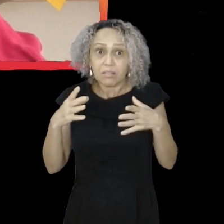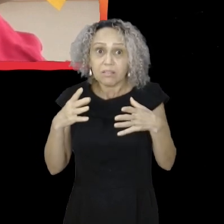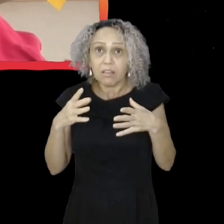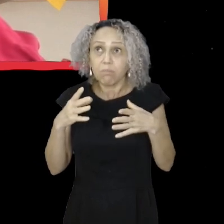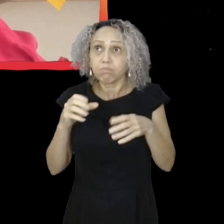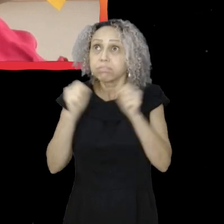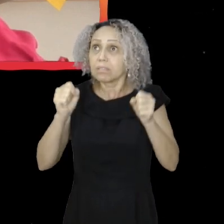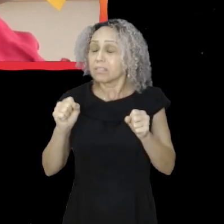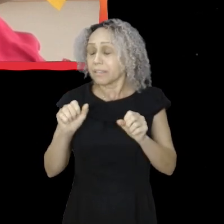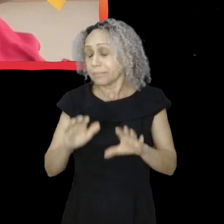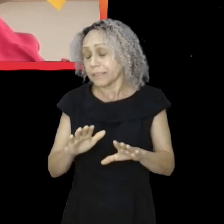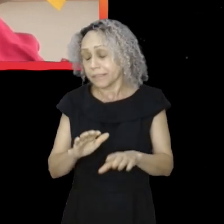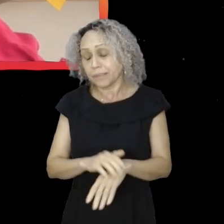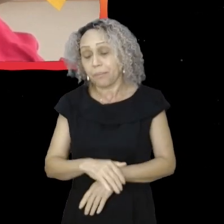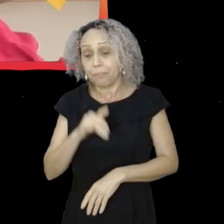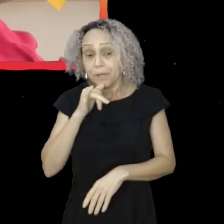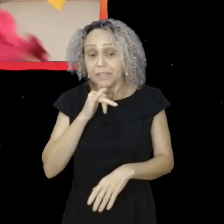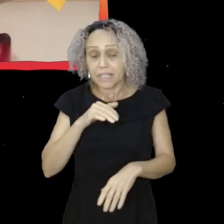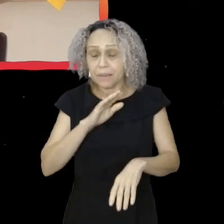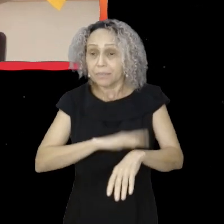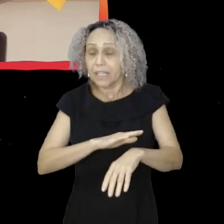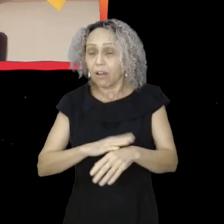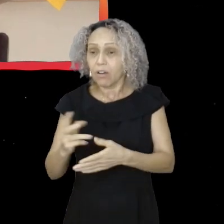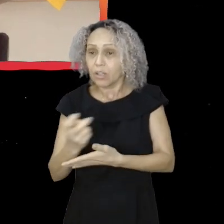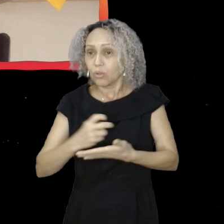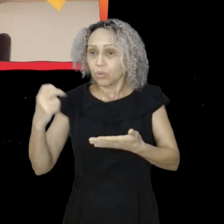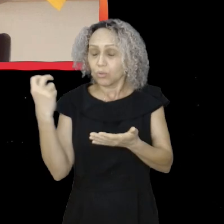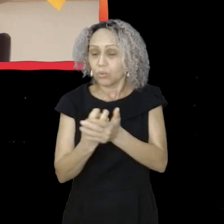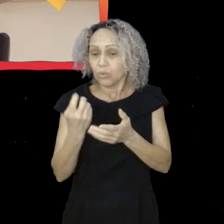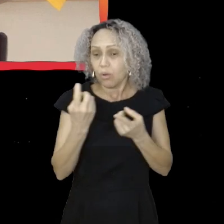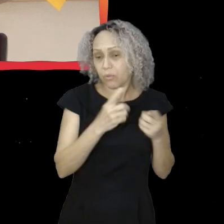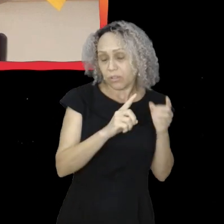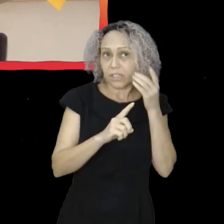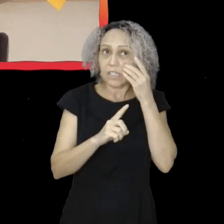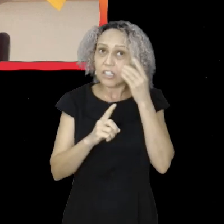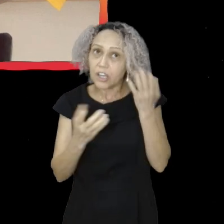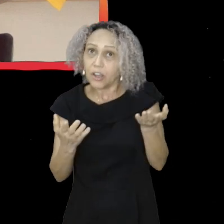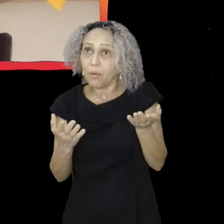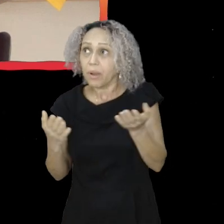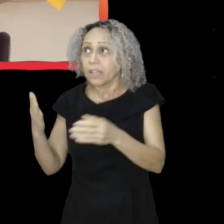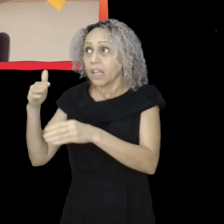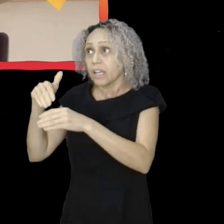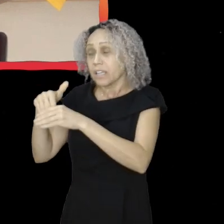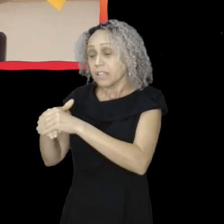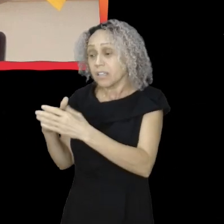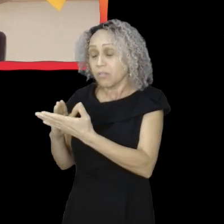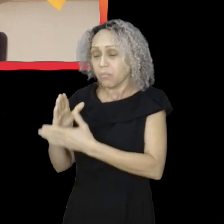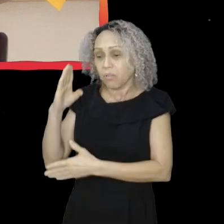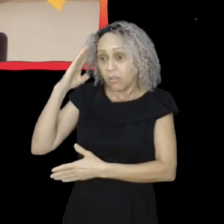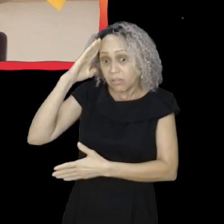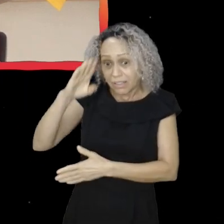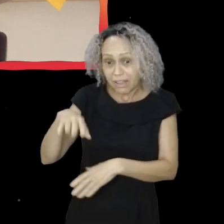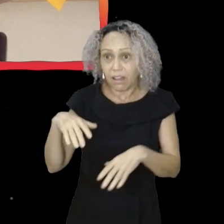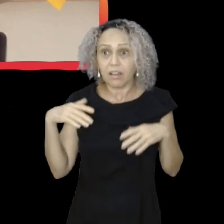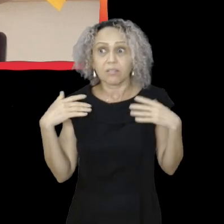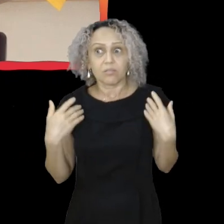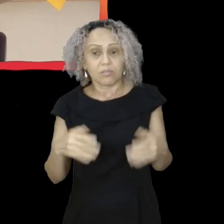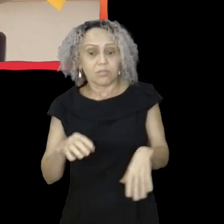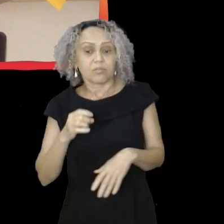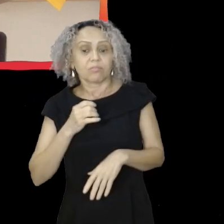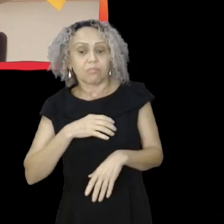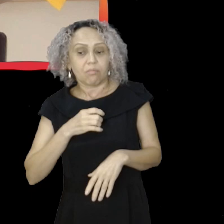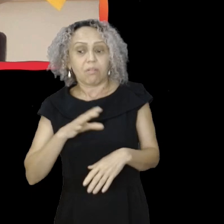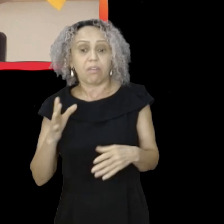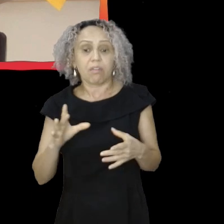assim minha, como uma criança criada pelos meus pais, que sempre falaram muito sobre isso, e não como uma questão geracional. Mas é isso, a gente tem 2 anos de